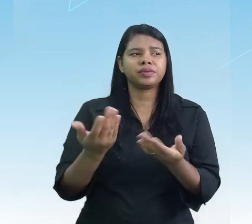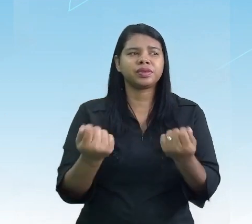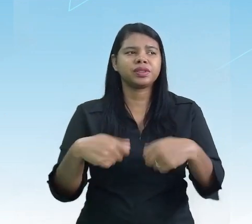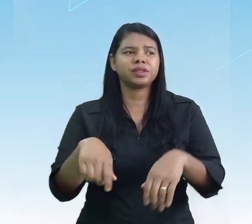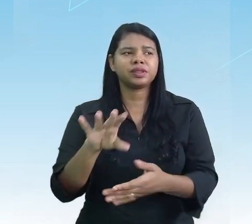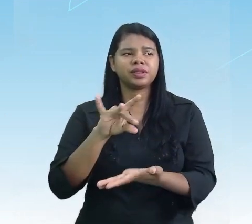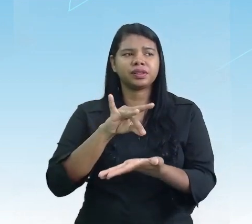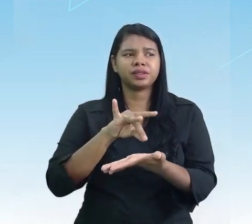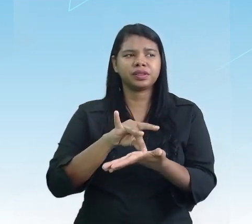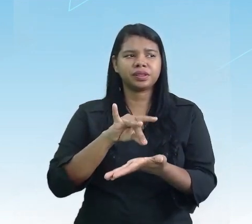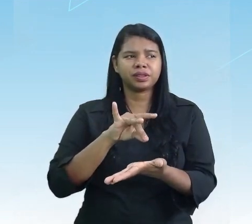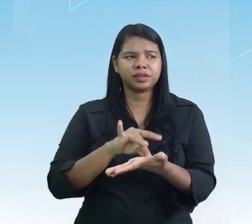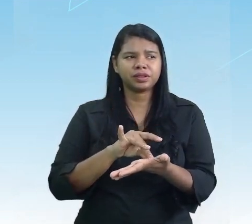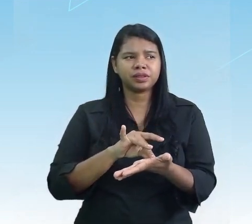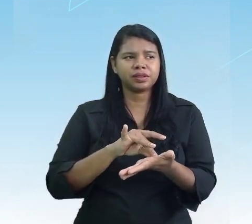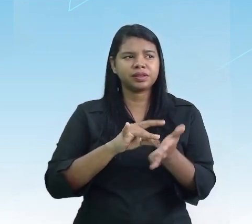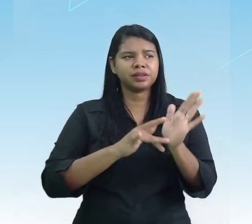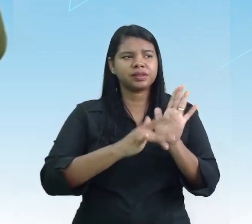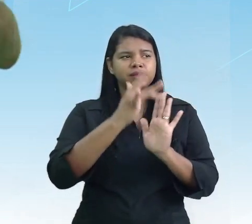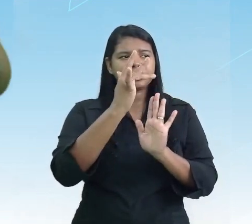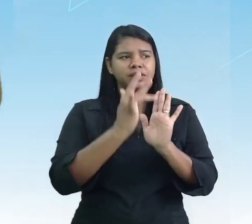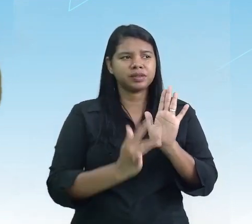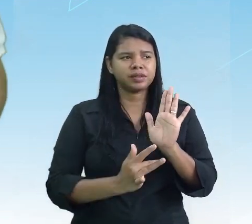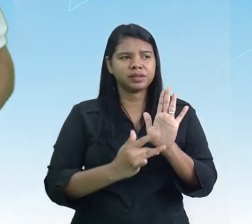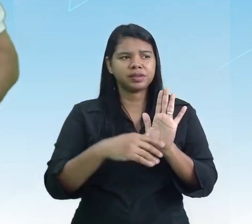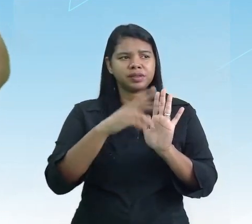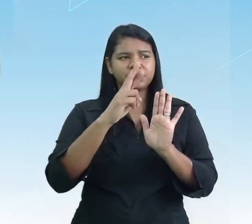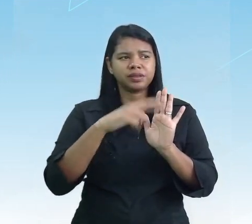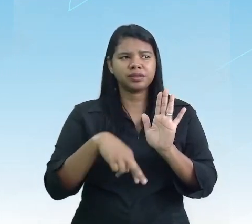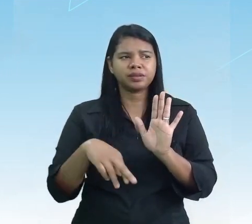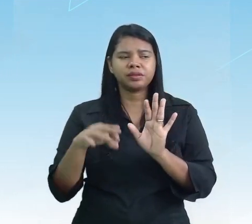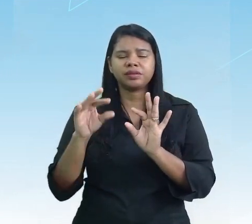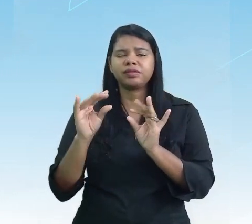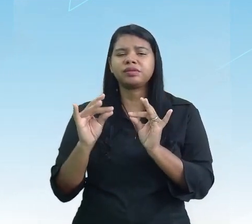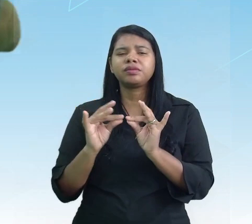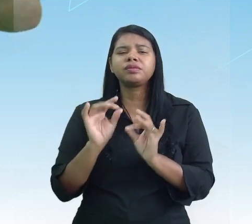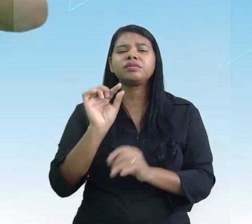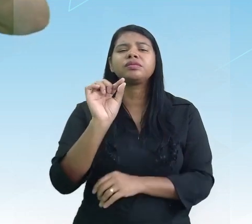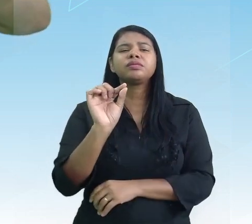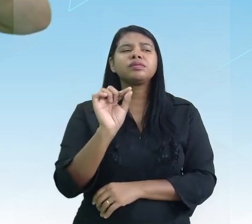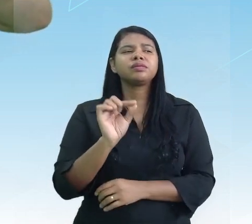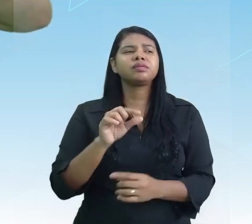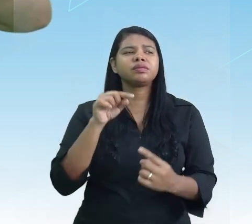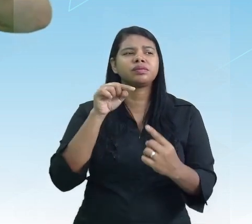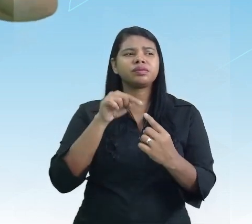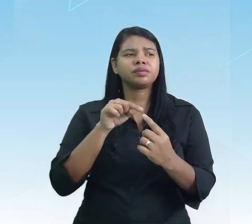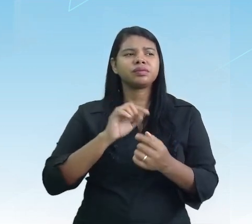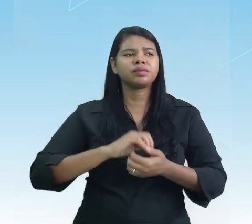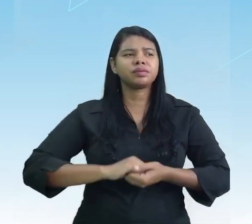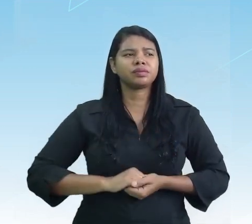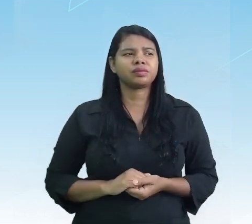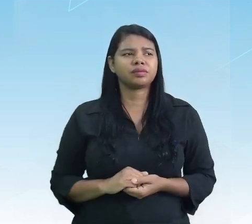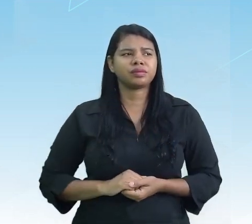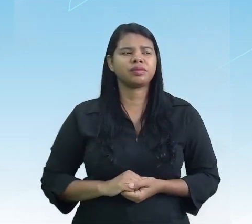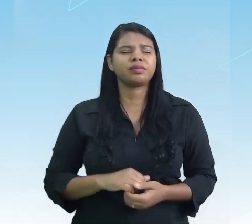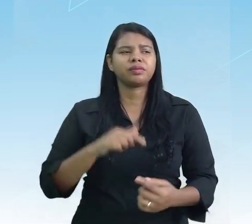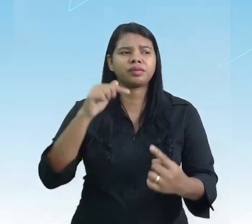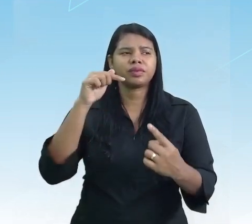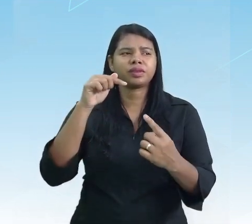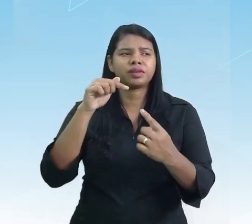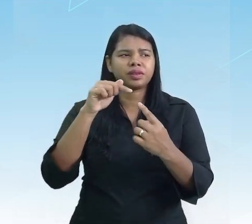possa redigir de forma coerente. O que é coerente? Olha o jogo, olha aí, coerente e